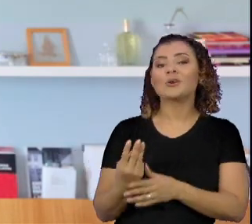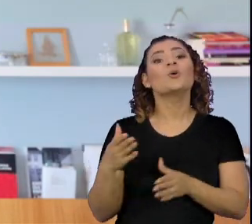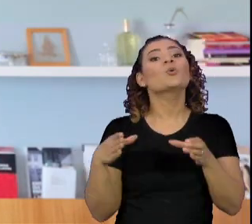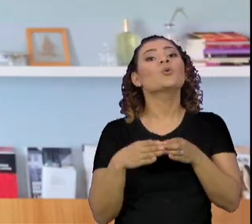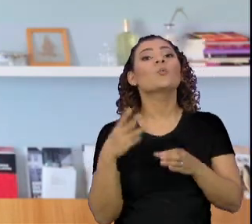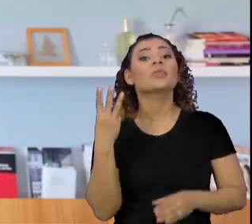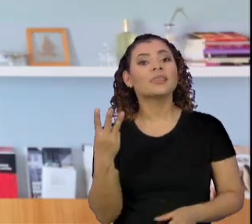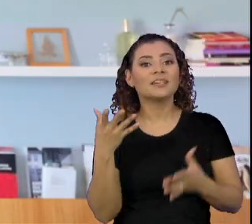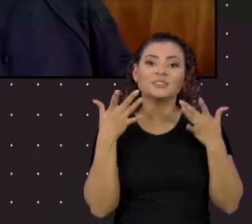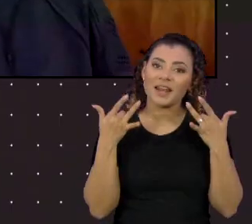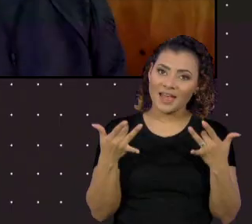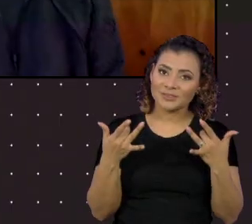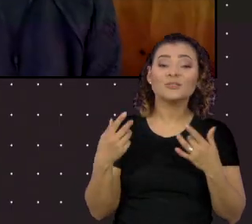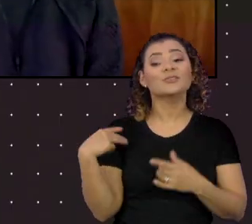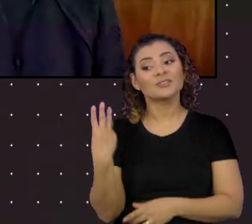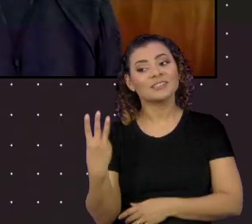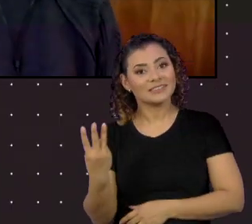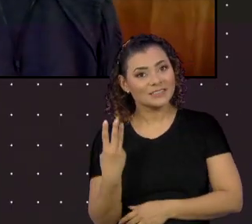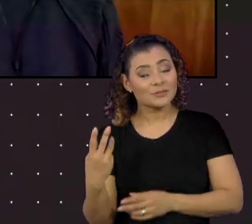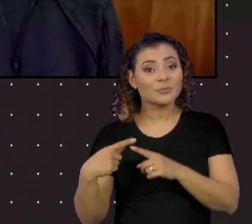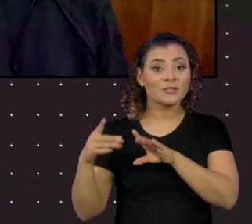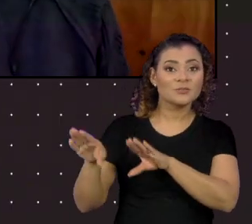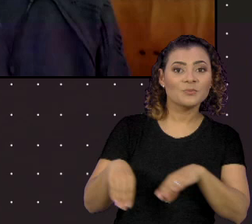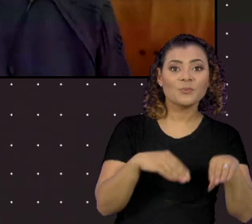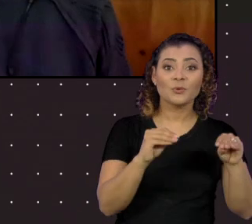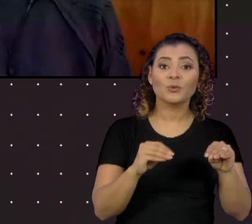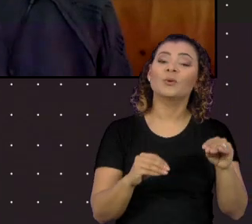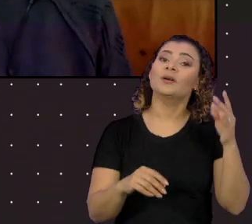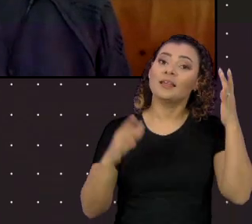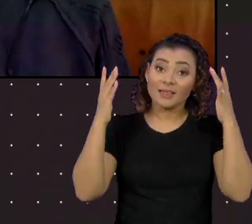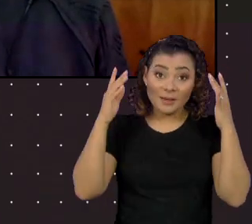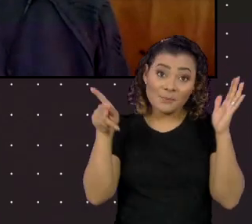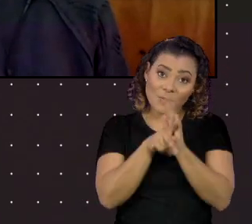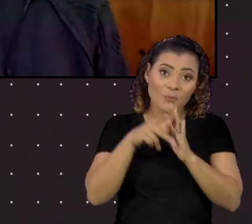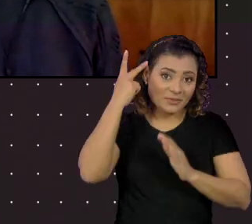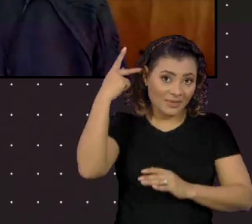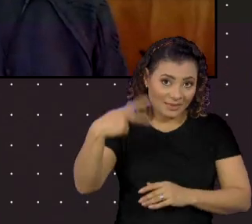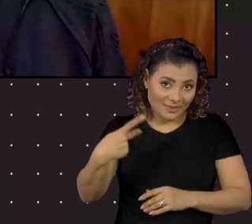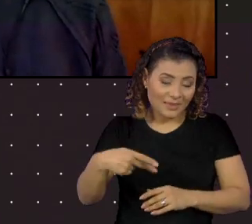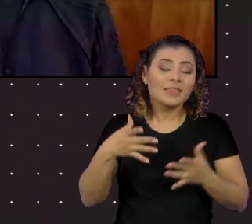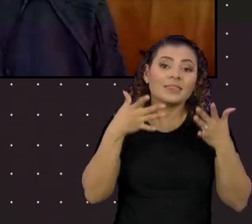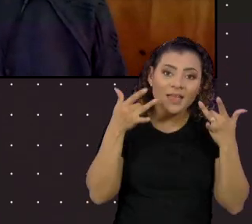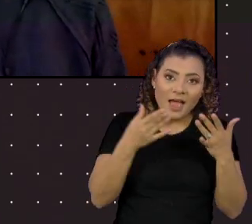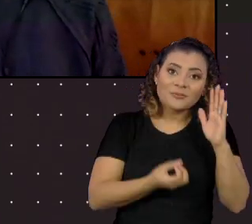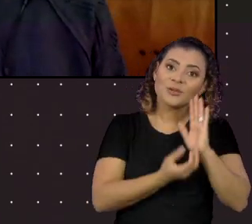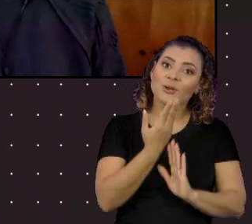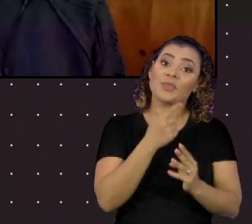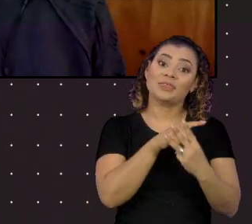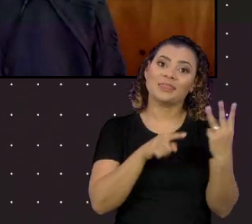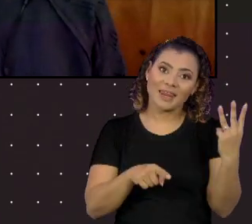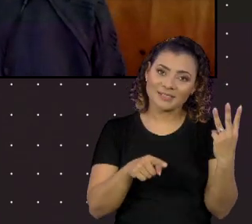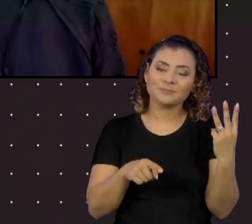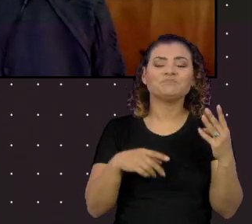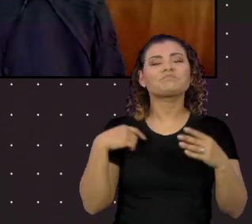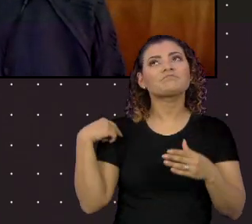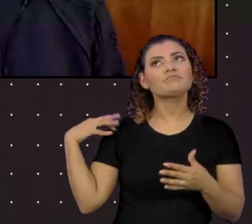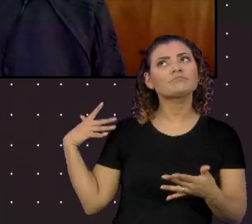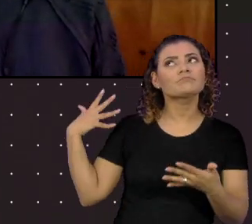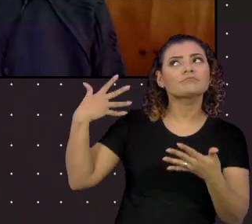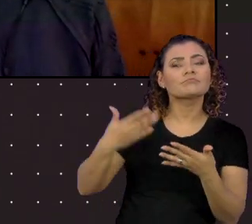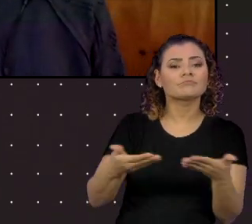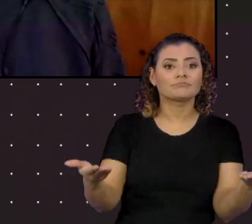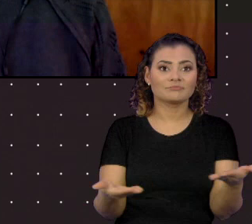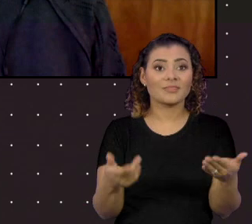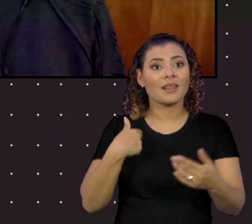Teatro quando nos mudamos para São Paulo, os 3. E de lá para cá, talvez eu seja a pessoa que